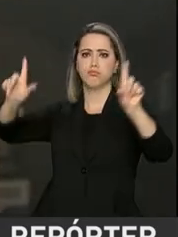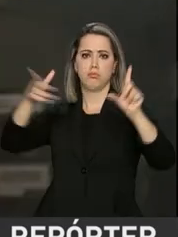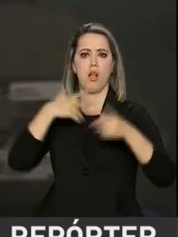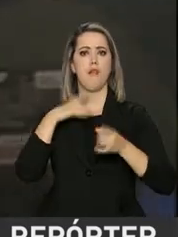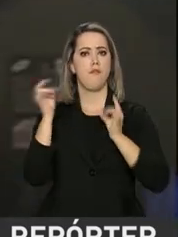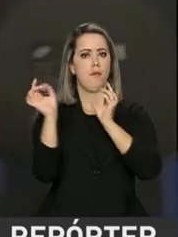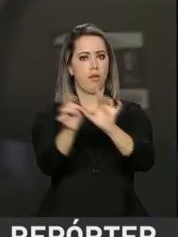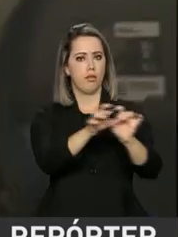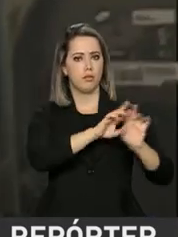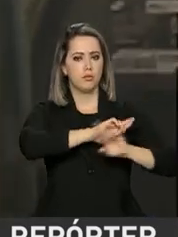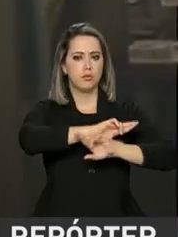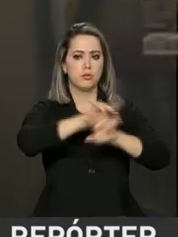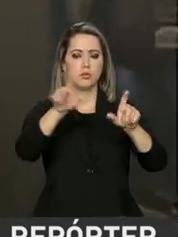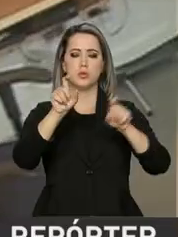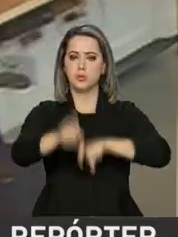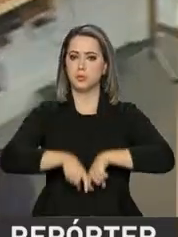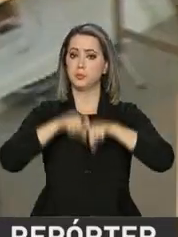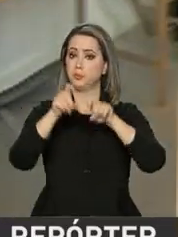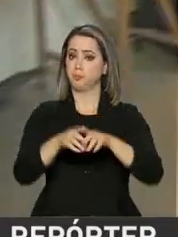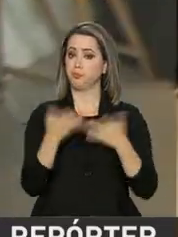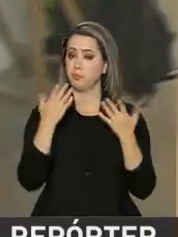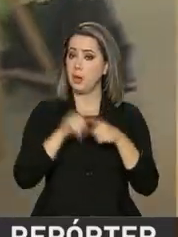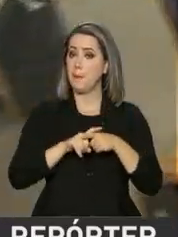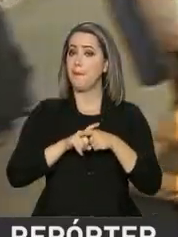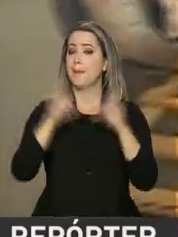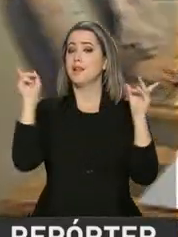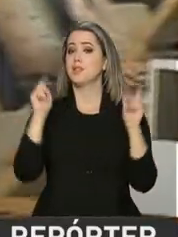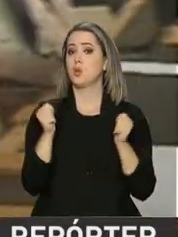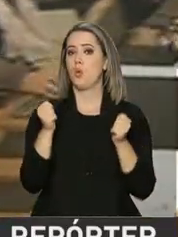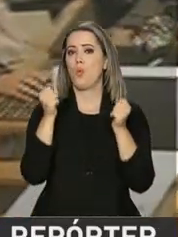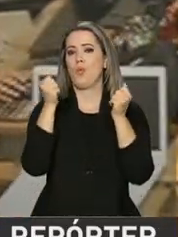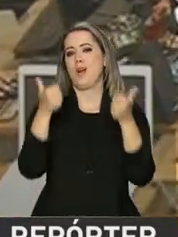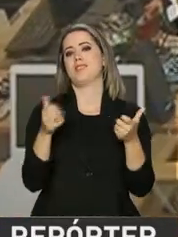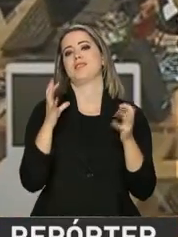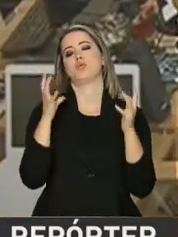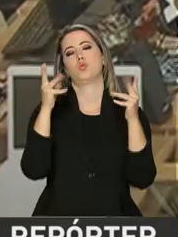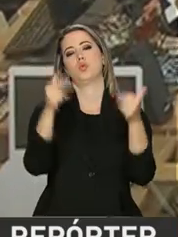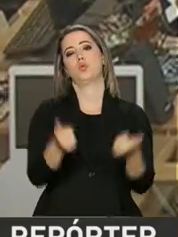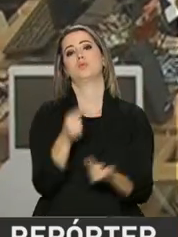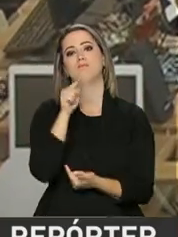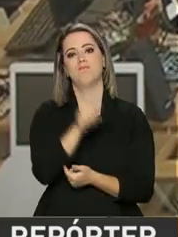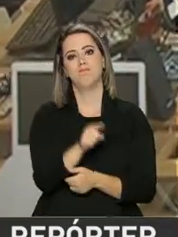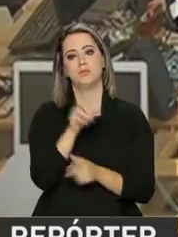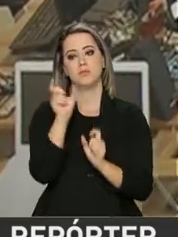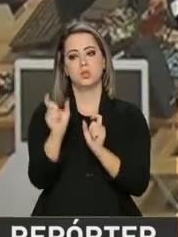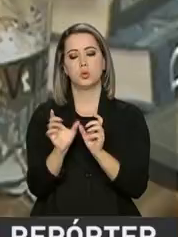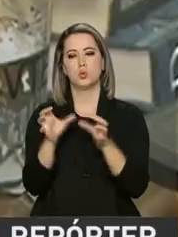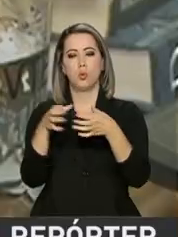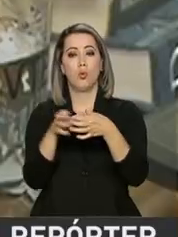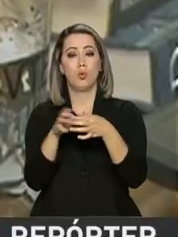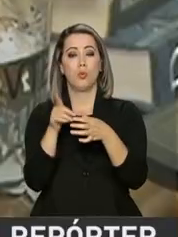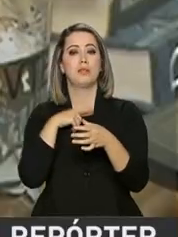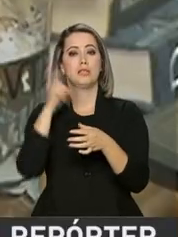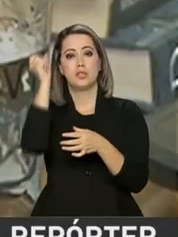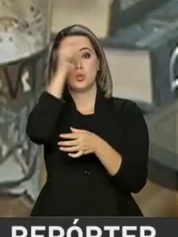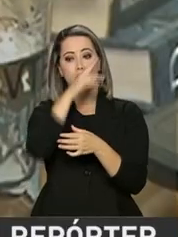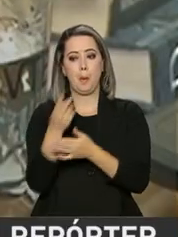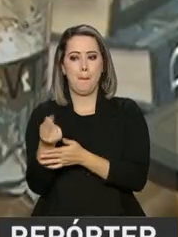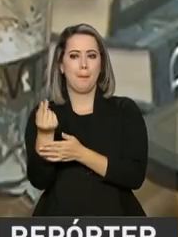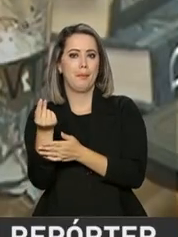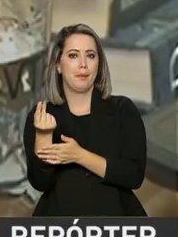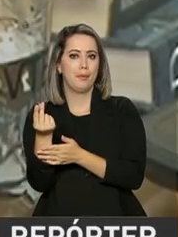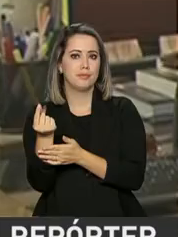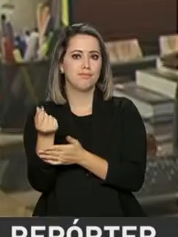de varejo e do agronegócio. Mas como quase todo pequeno empreendedor, os sócios têm uma dificuldade: financiar